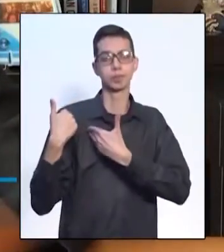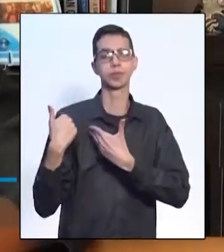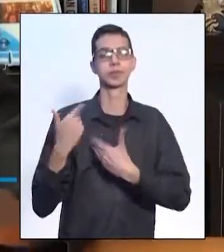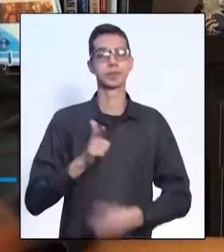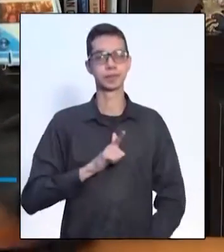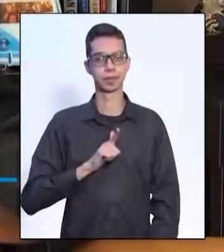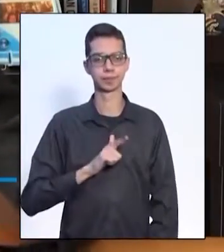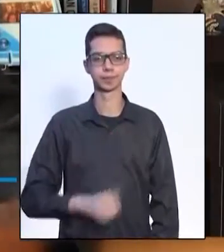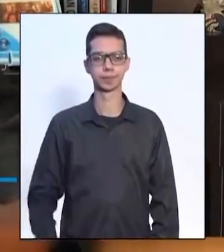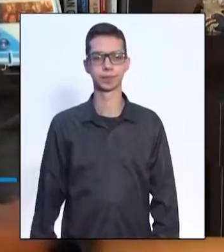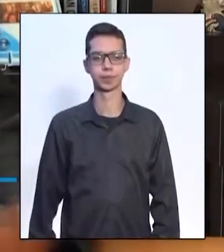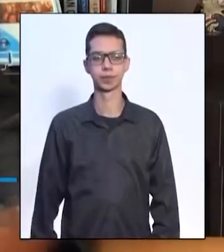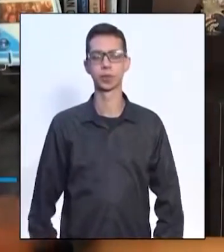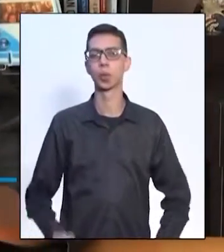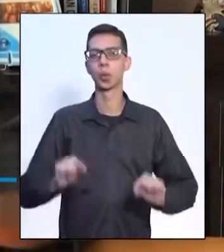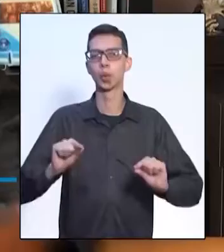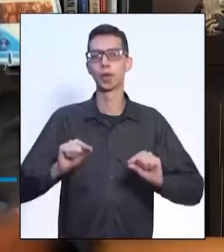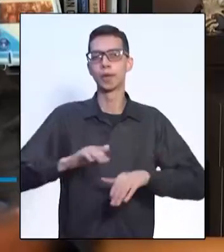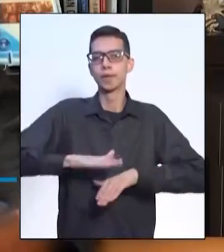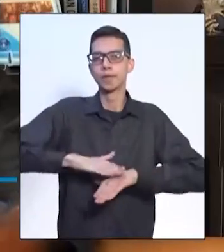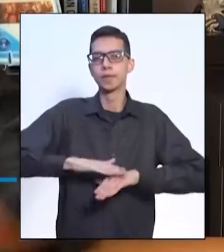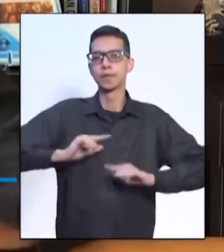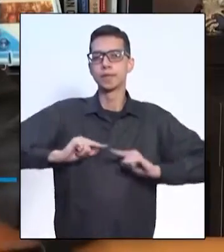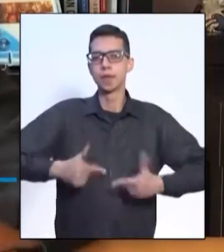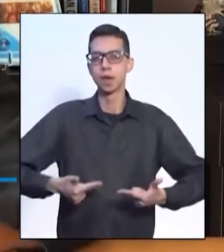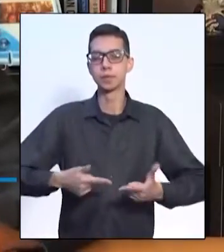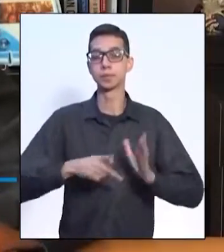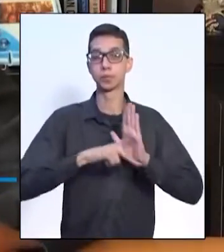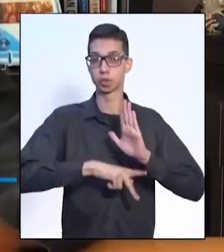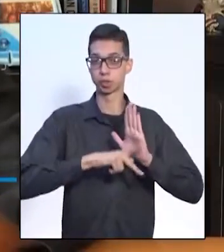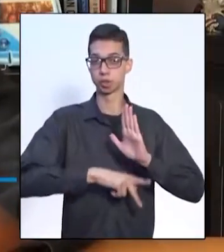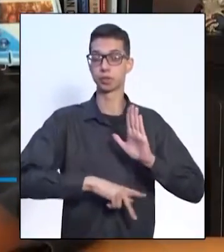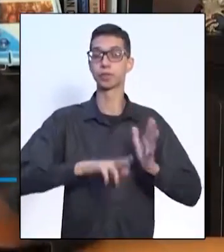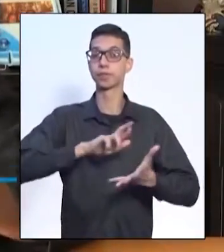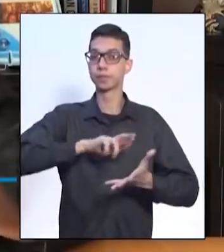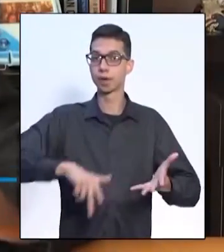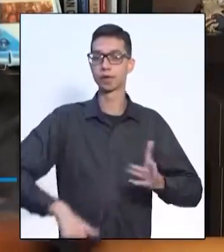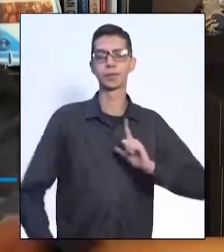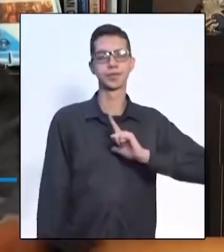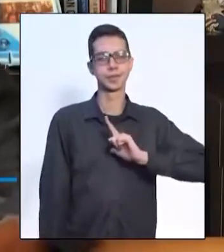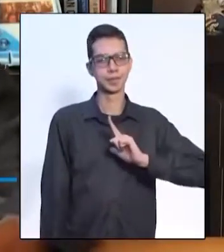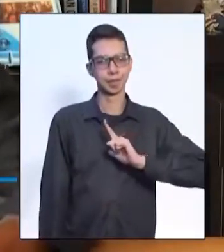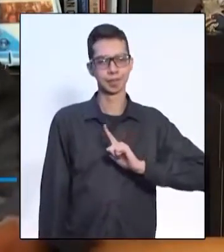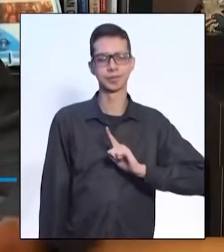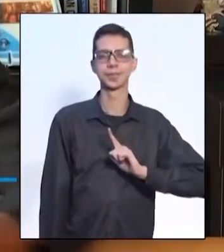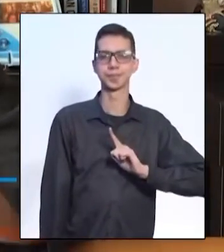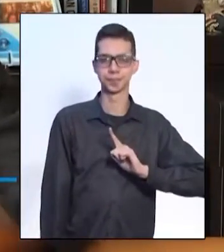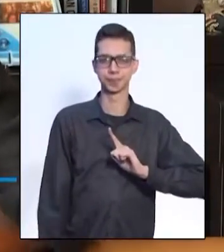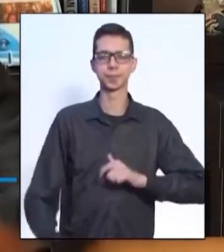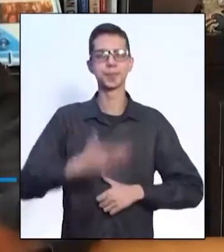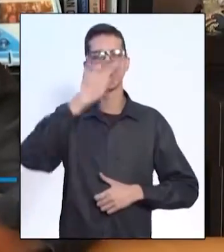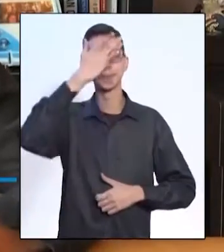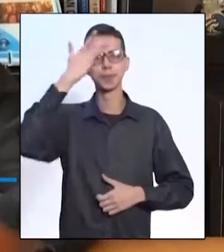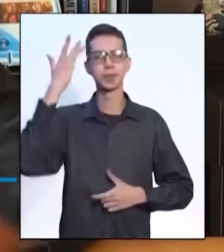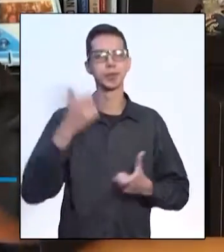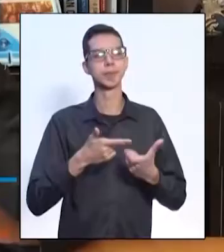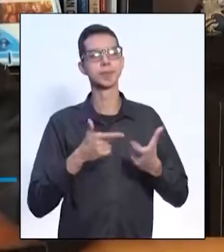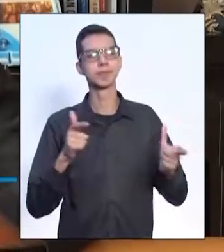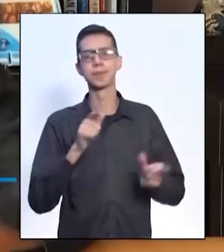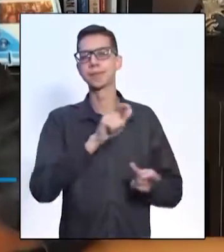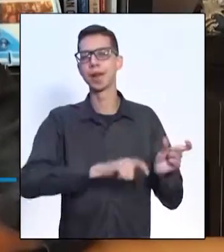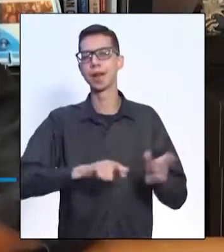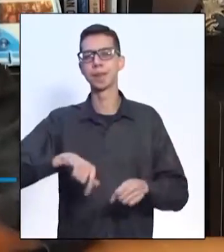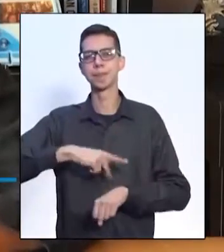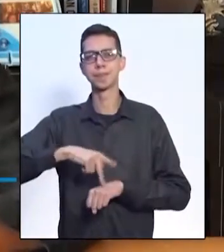agir, existem vários projetos e iniciativas de coletivos de pessoas que fazem isso por todo o país. Com certeza deve ter